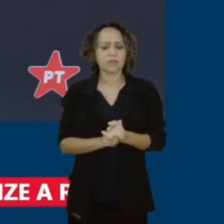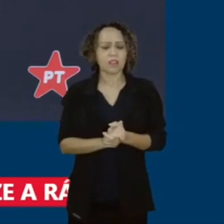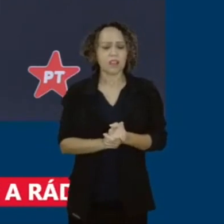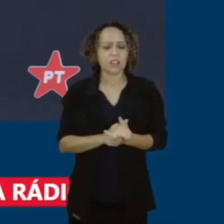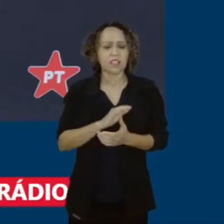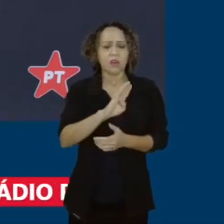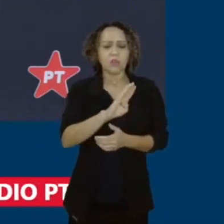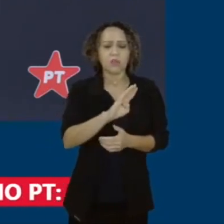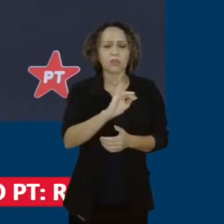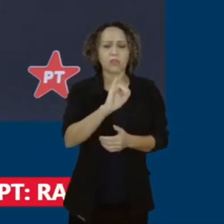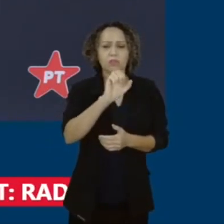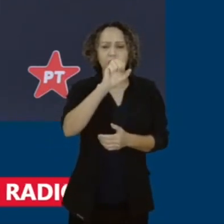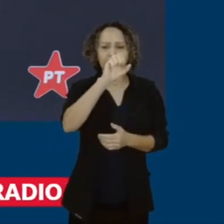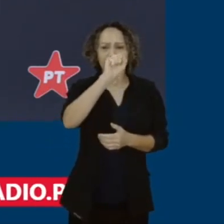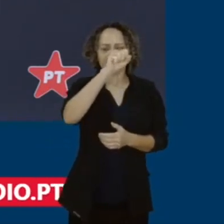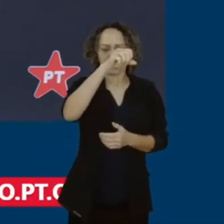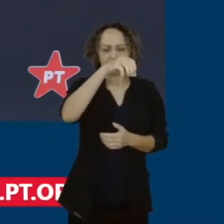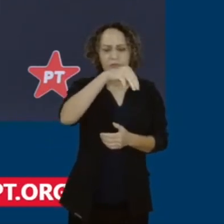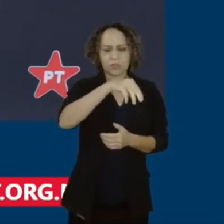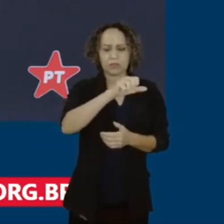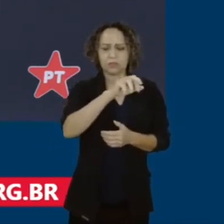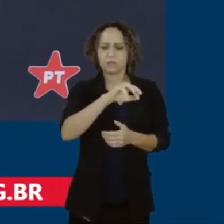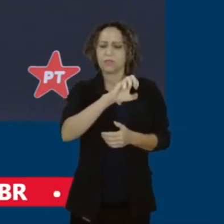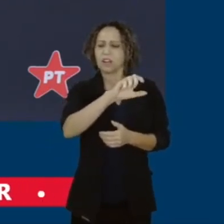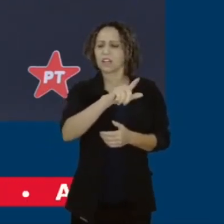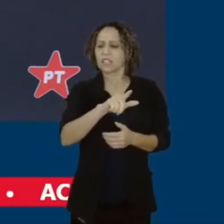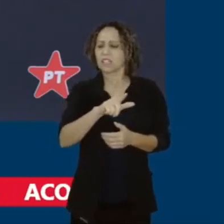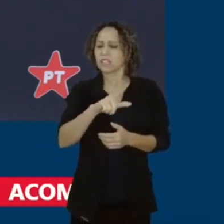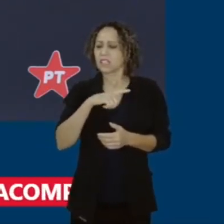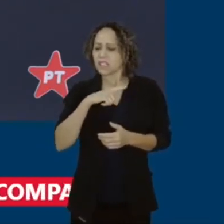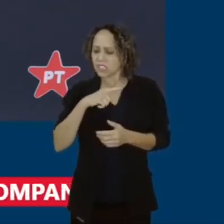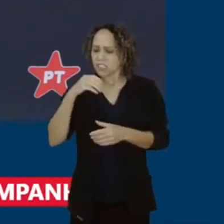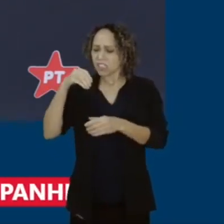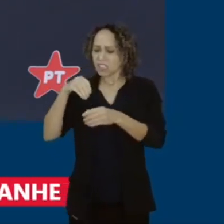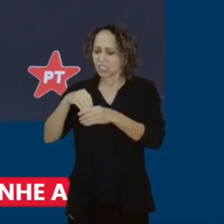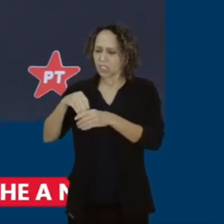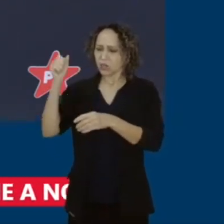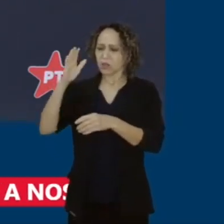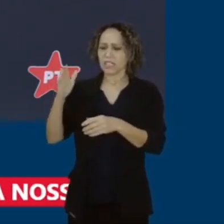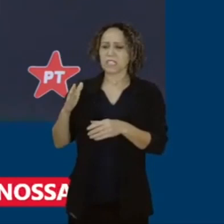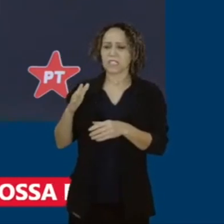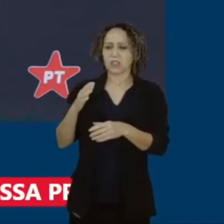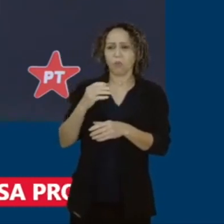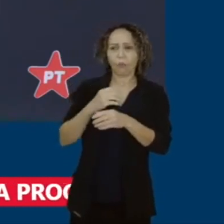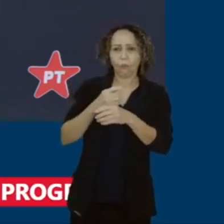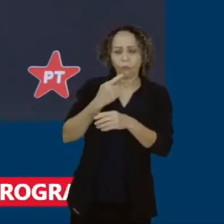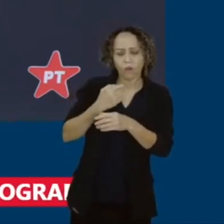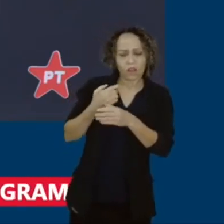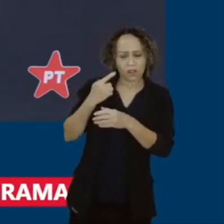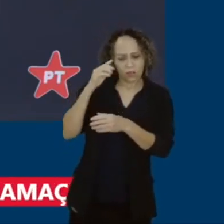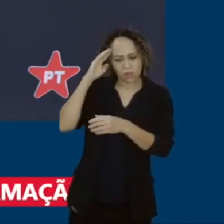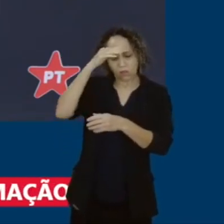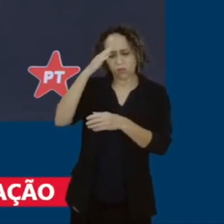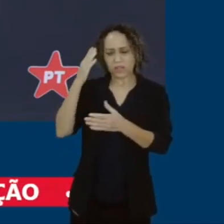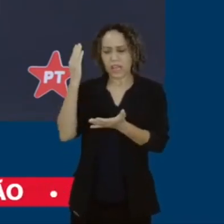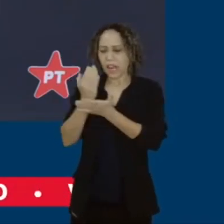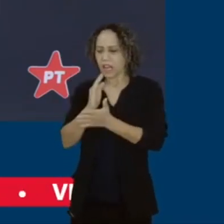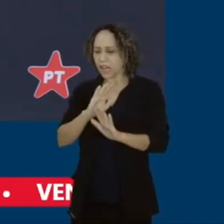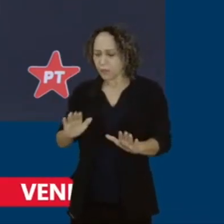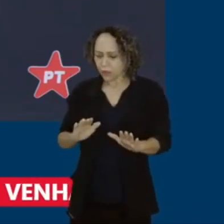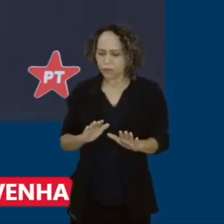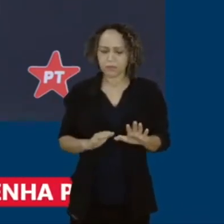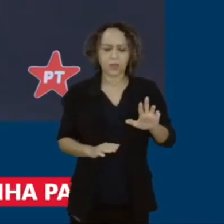acabaram no Brasil. Nós estamos numa posição horrível. E a contraposição a isto é o Lula, a